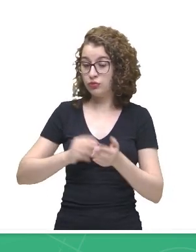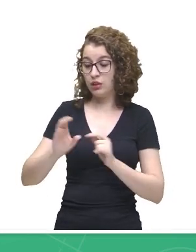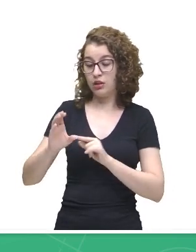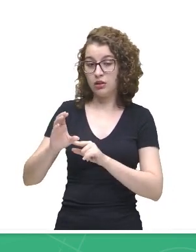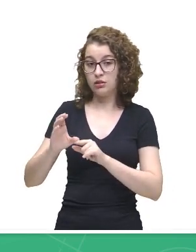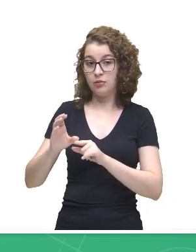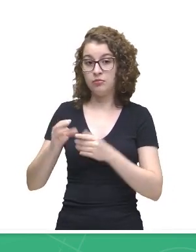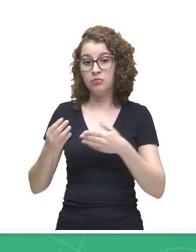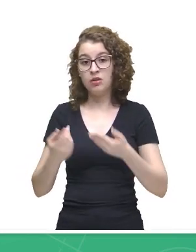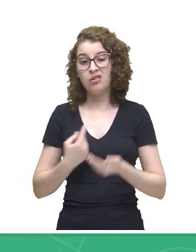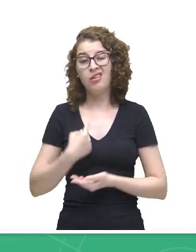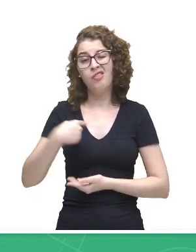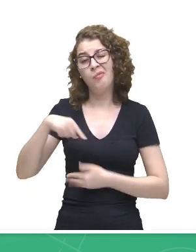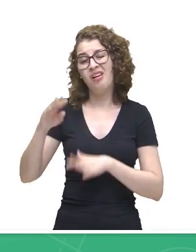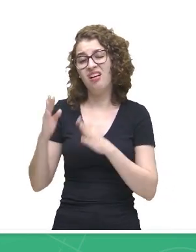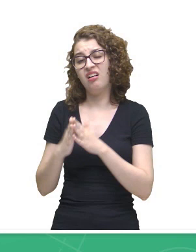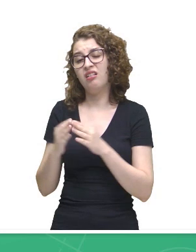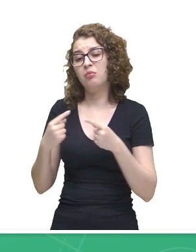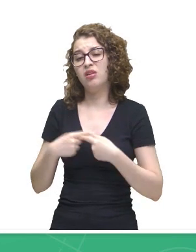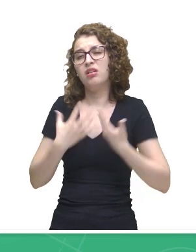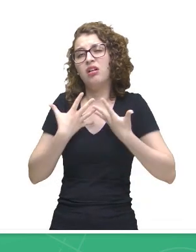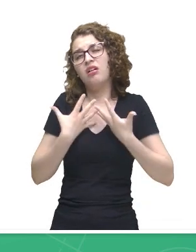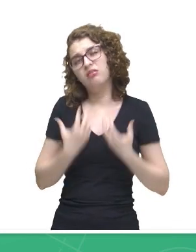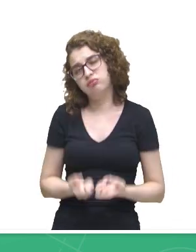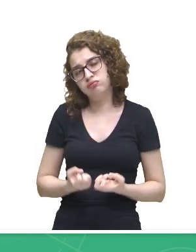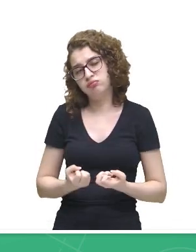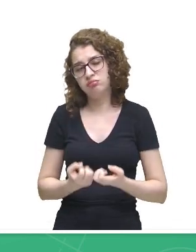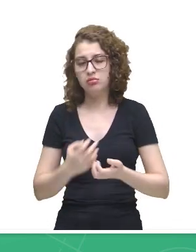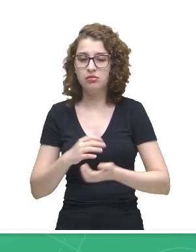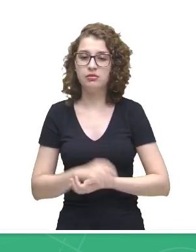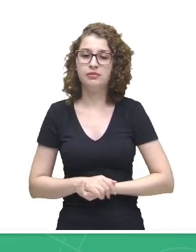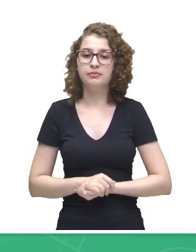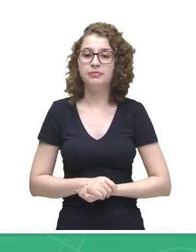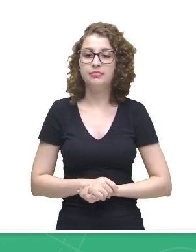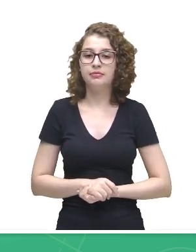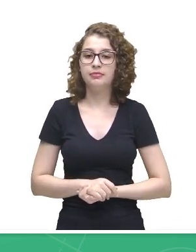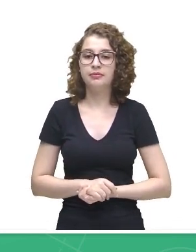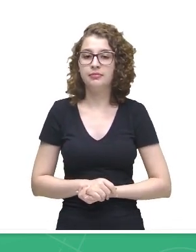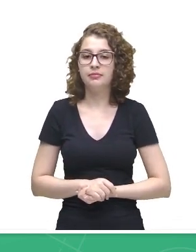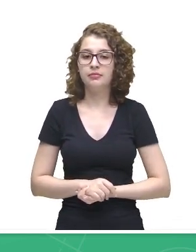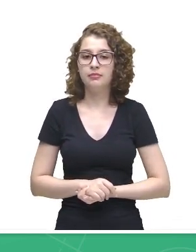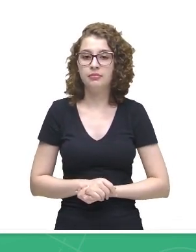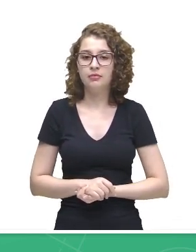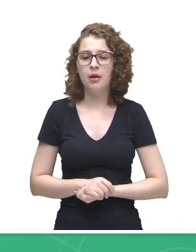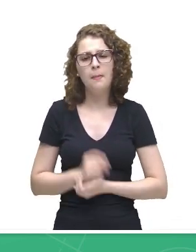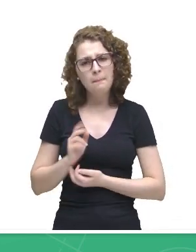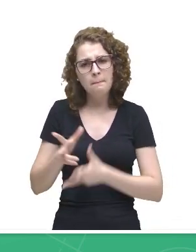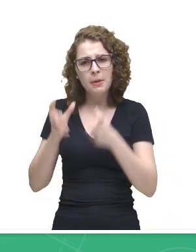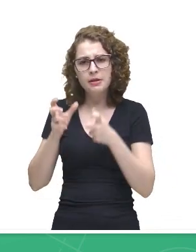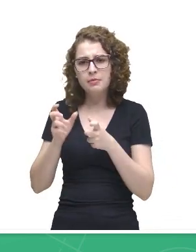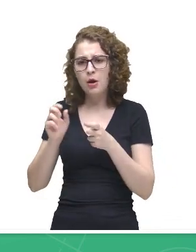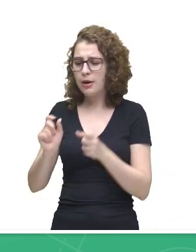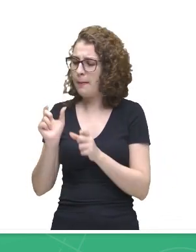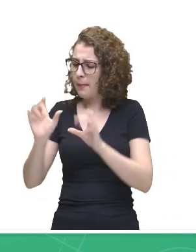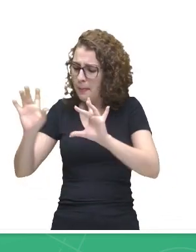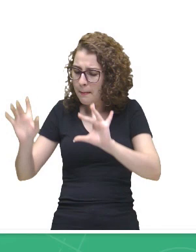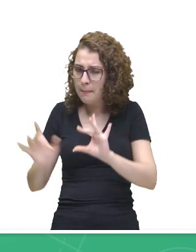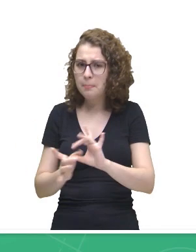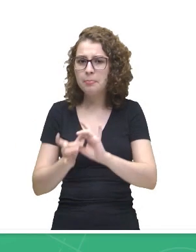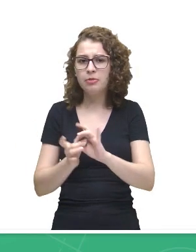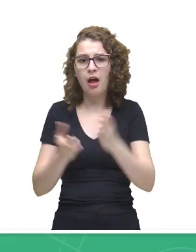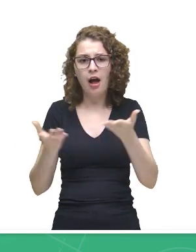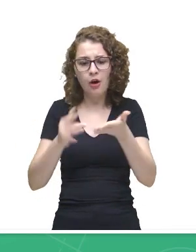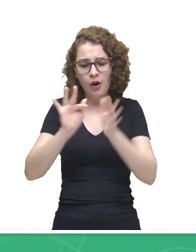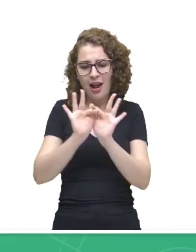estou cansada, certo? Viram que ao usar a linking word, a minha oração fez mais